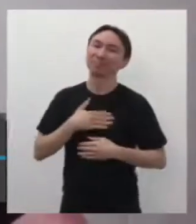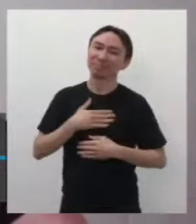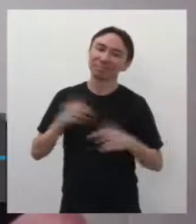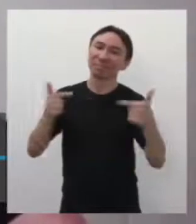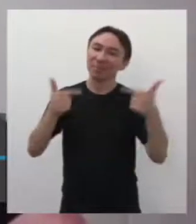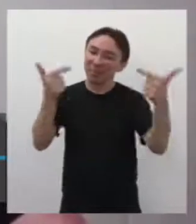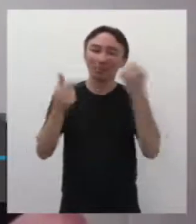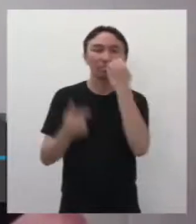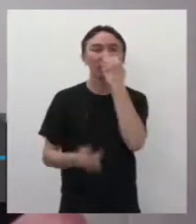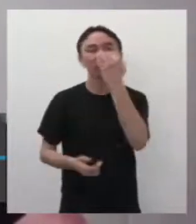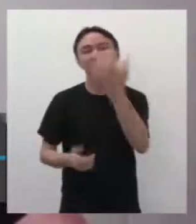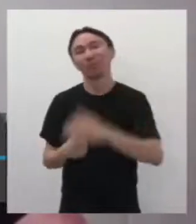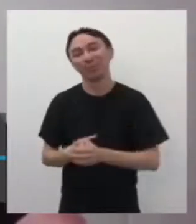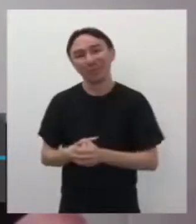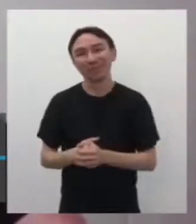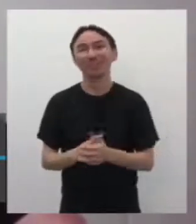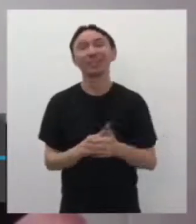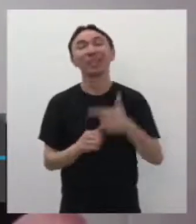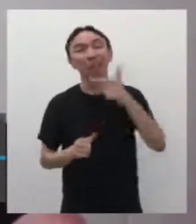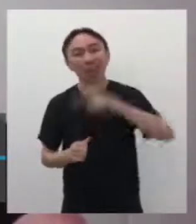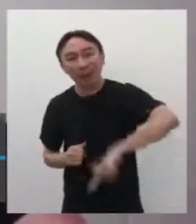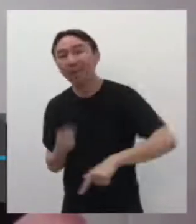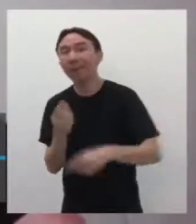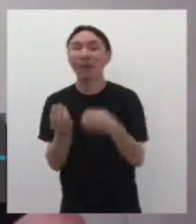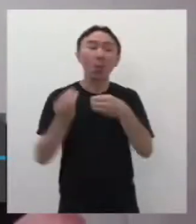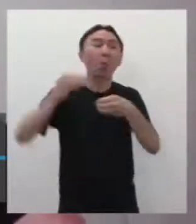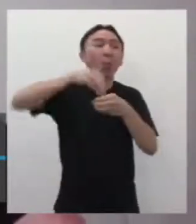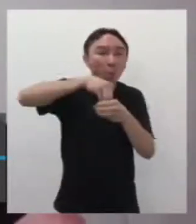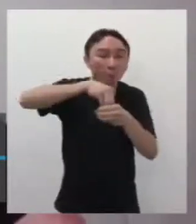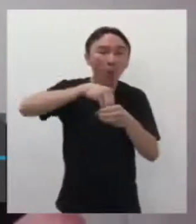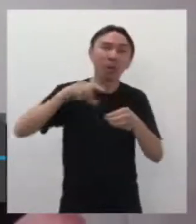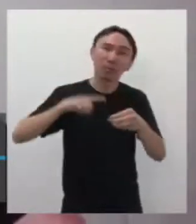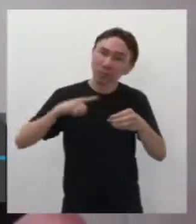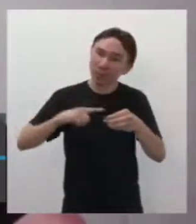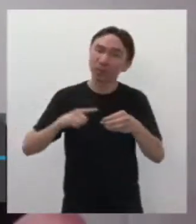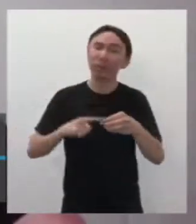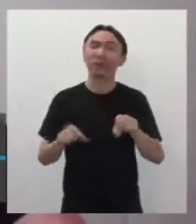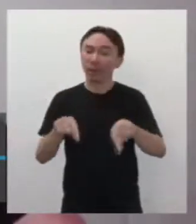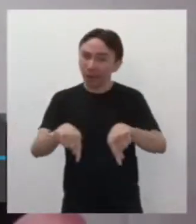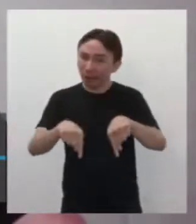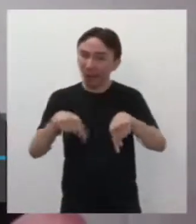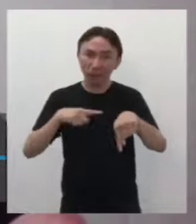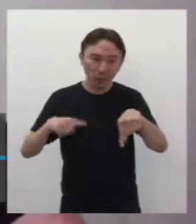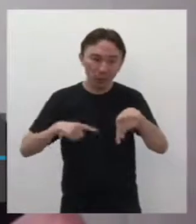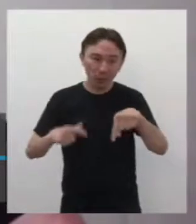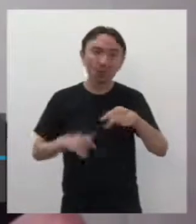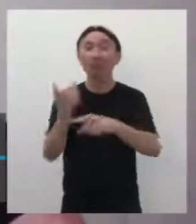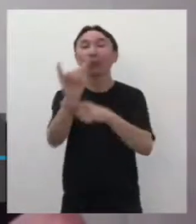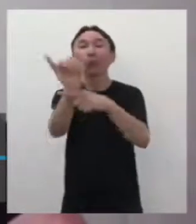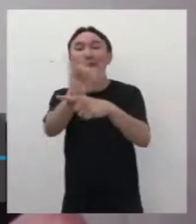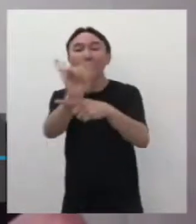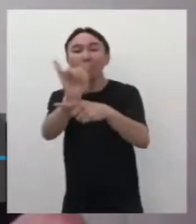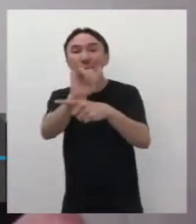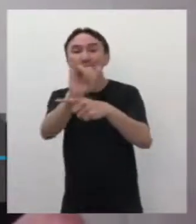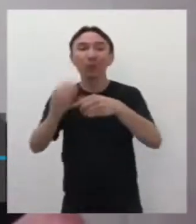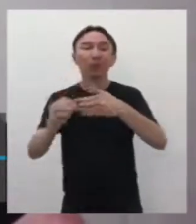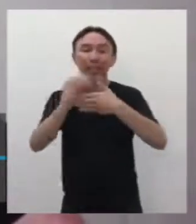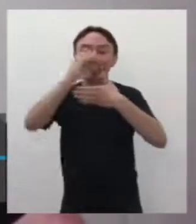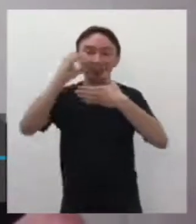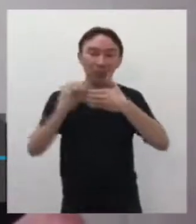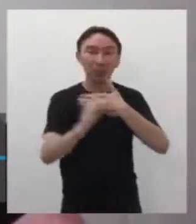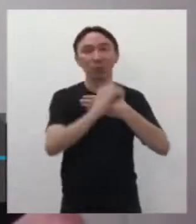gente sempre tem conteúdo como esse sendo veiculado aqui no canal do Centro de Mídias e brevemente a